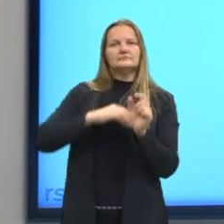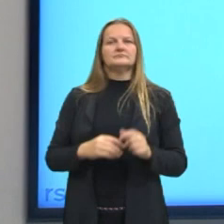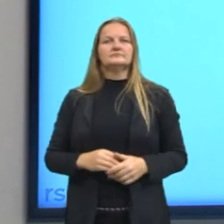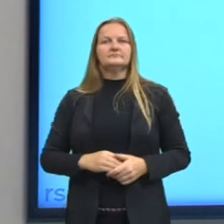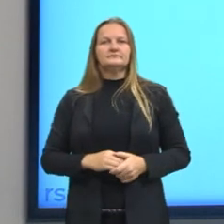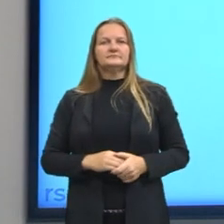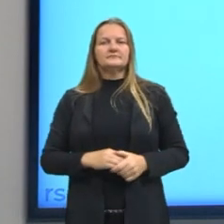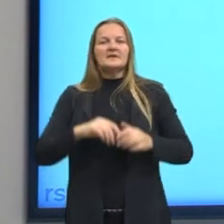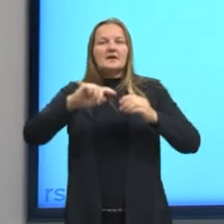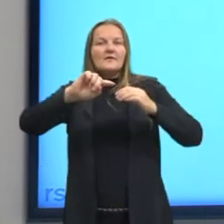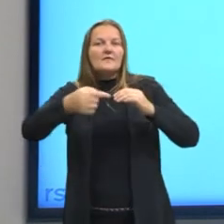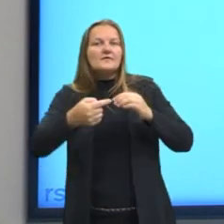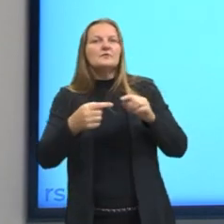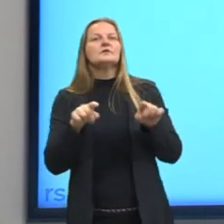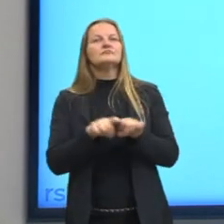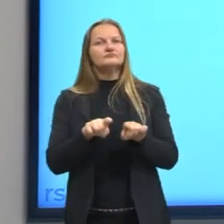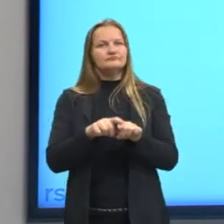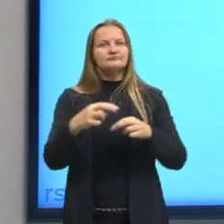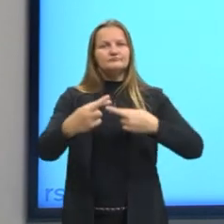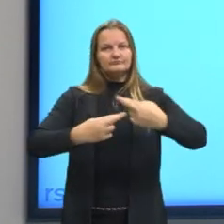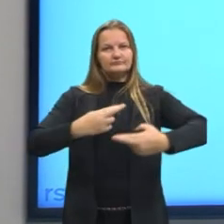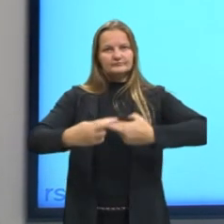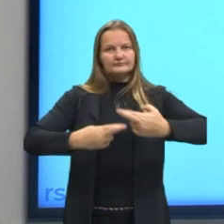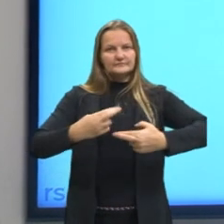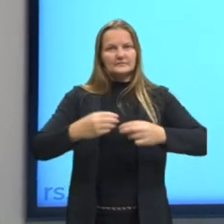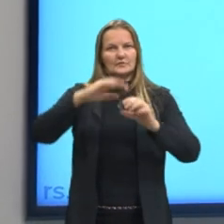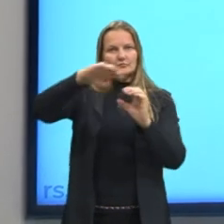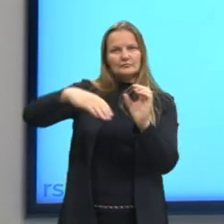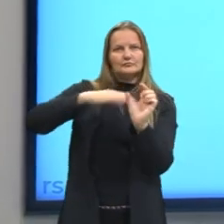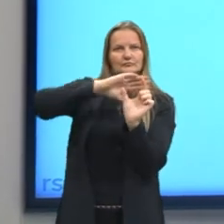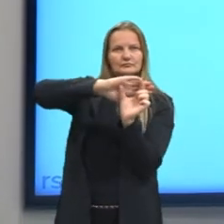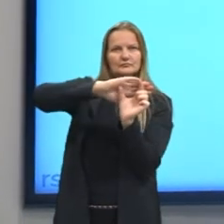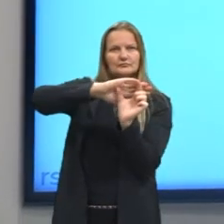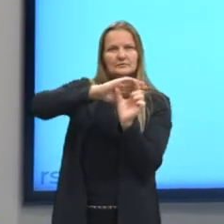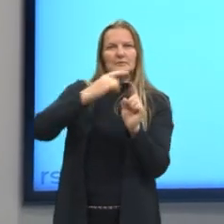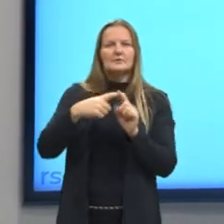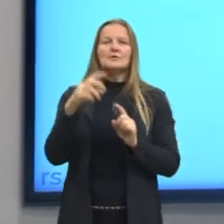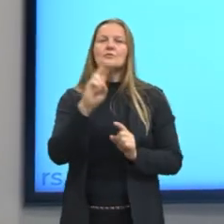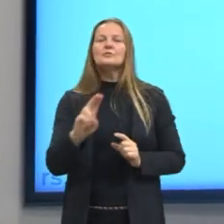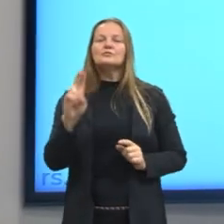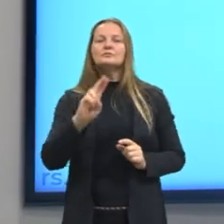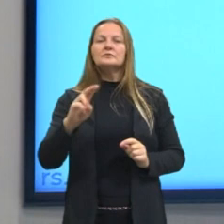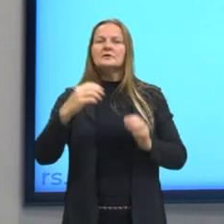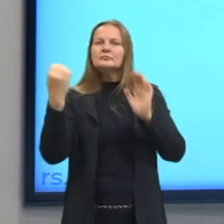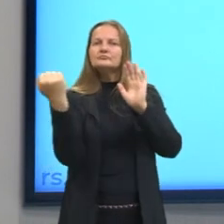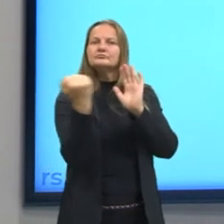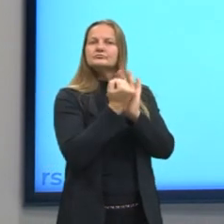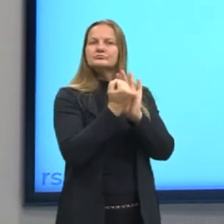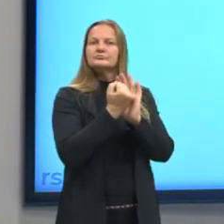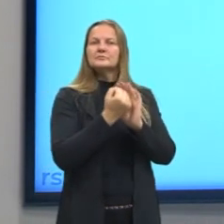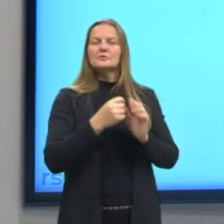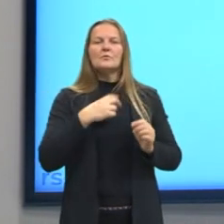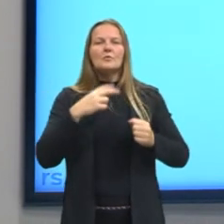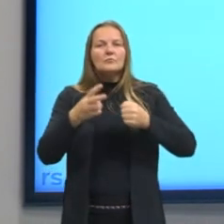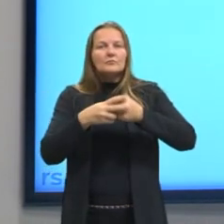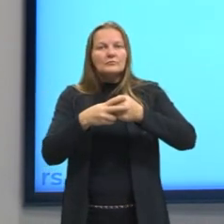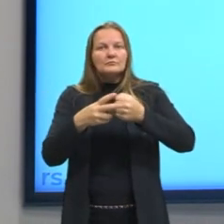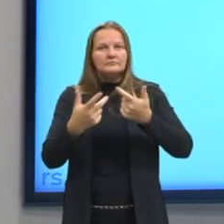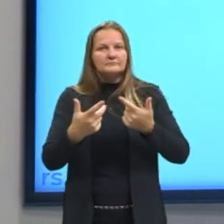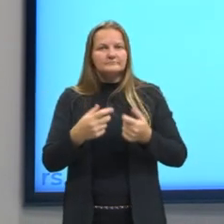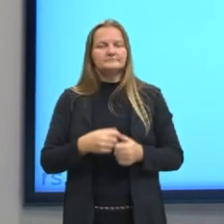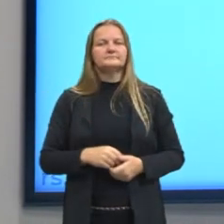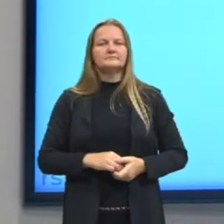e a, também ela vai ter uma relação aí com elipse sempre que ela pode ser usada para marcar uma missão de verbo